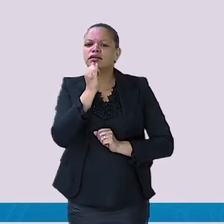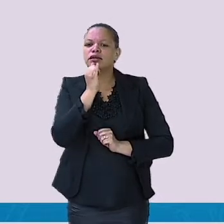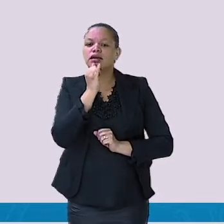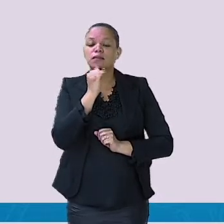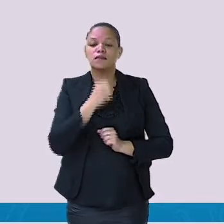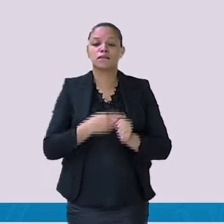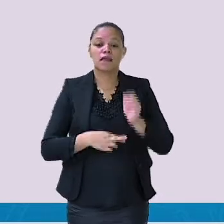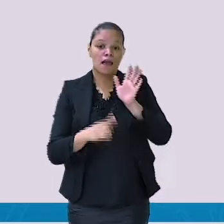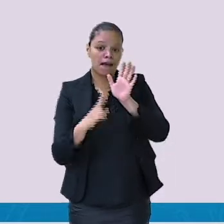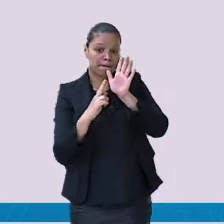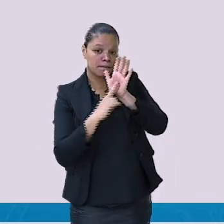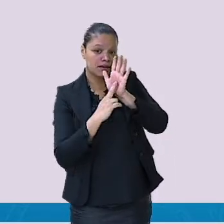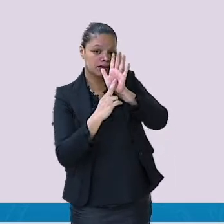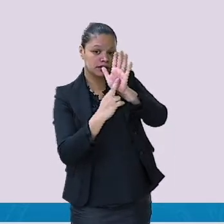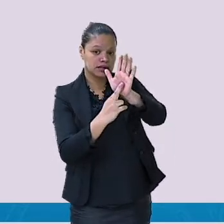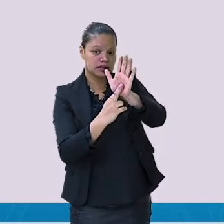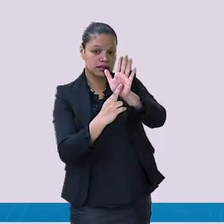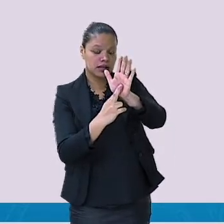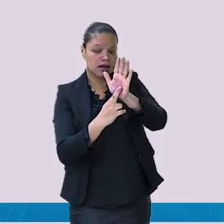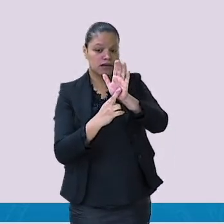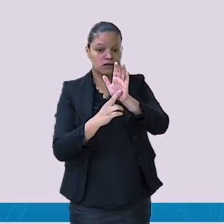aqui por 1000.